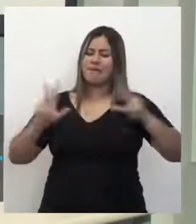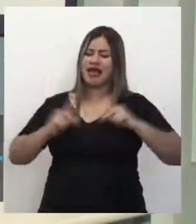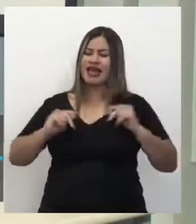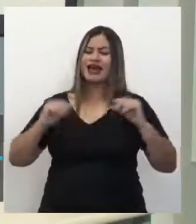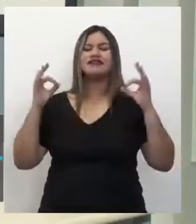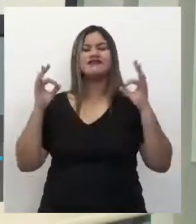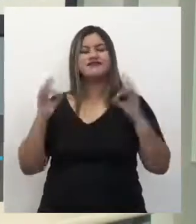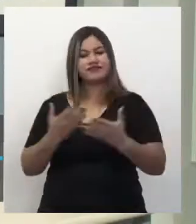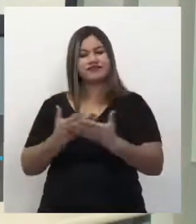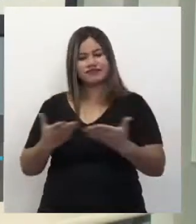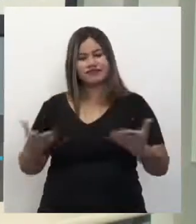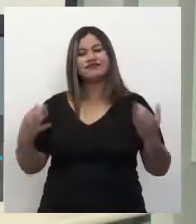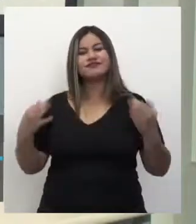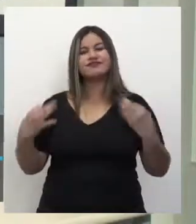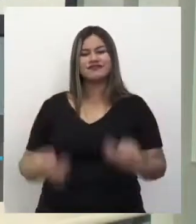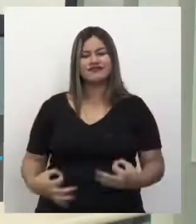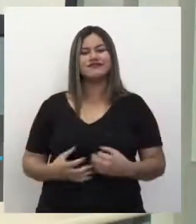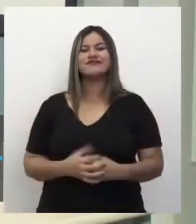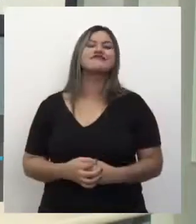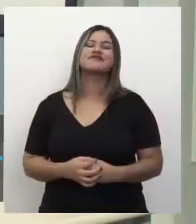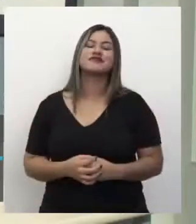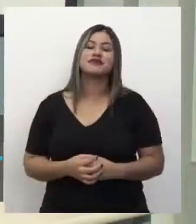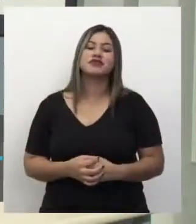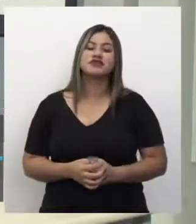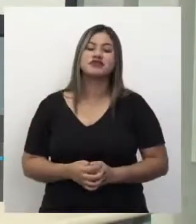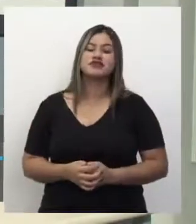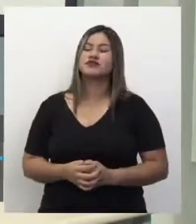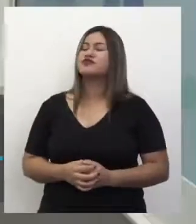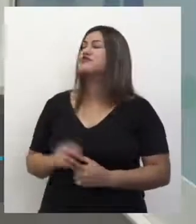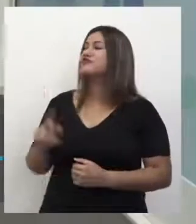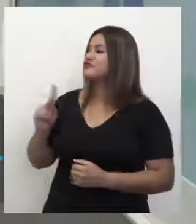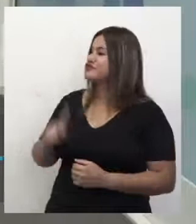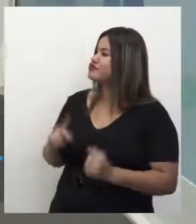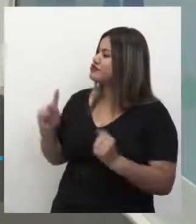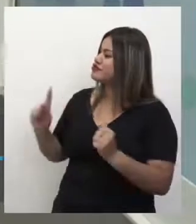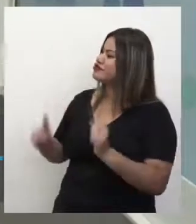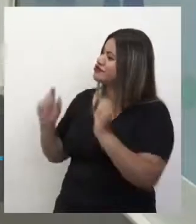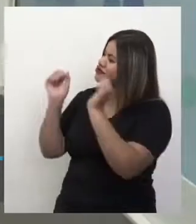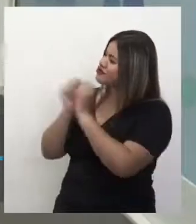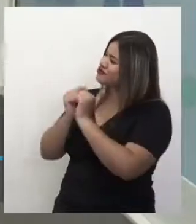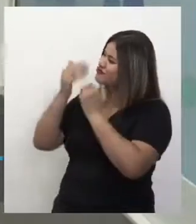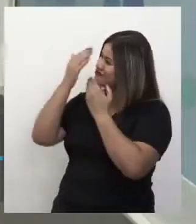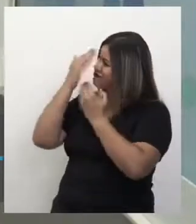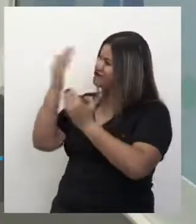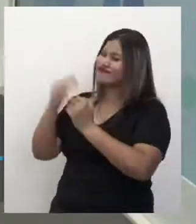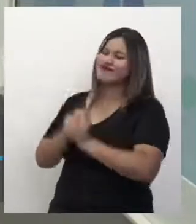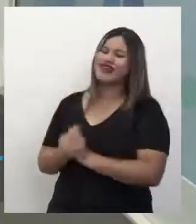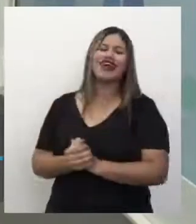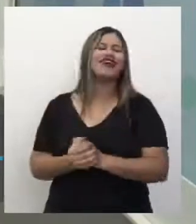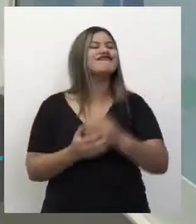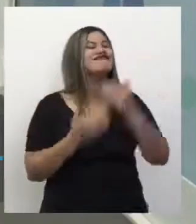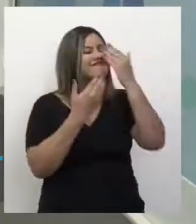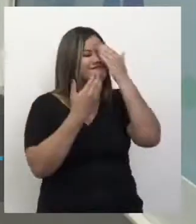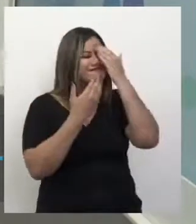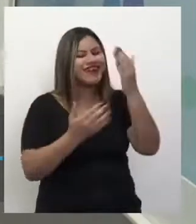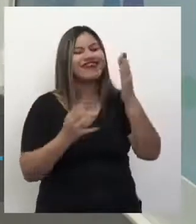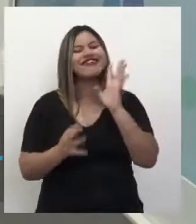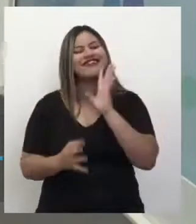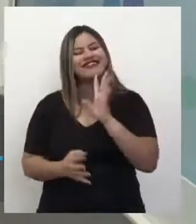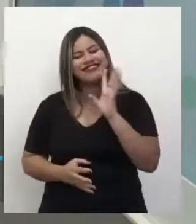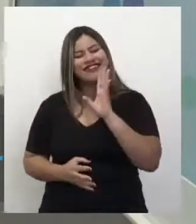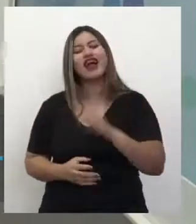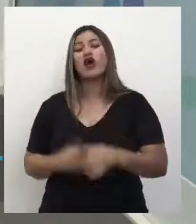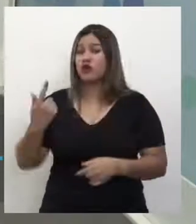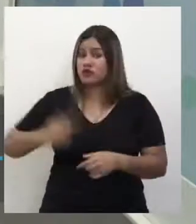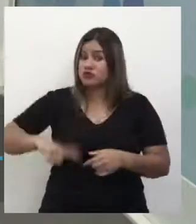para muitos de vocês. Boas festas. Professor Tony, muito obrigado pela presença. Foi um prazer, foi incrível, foi muito legal, né? Podia acontecer mais vezes,